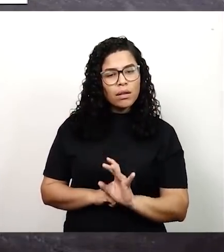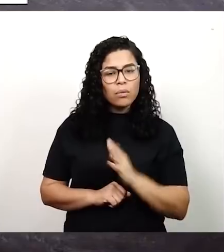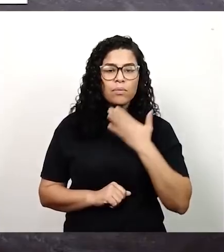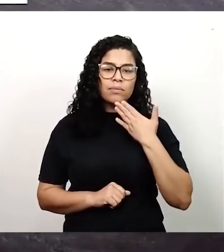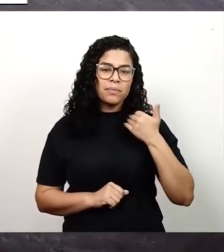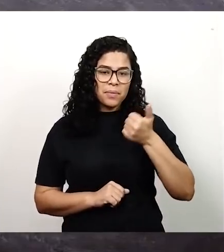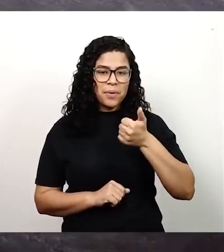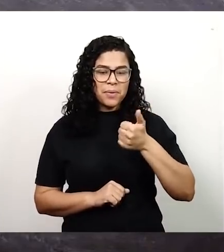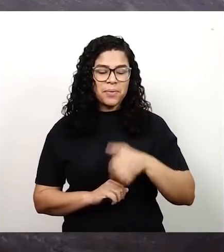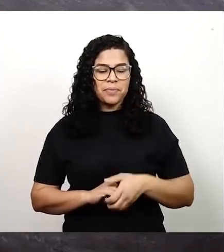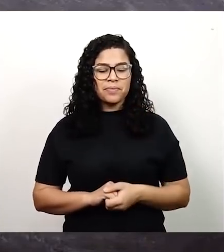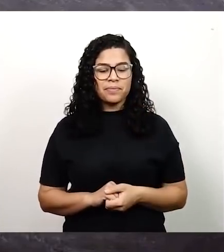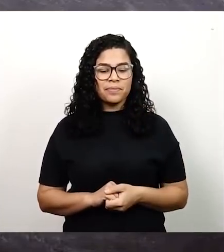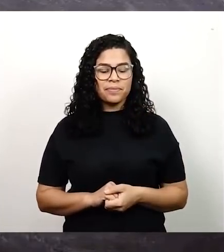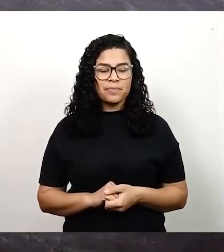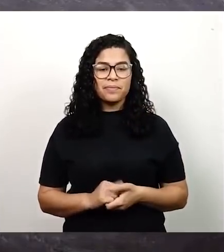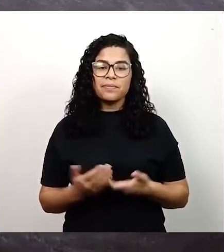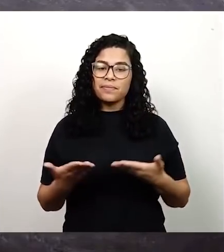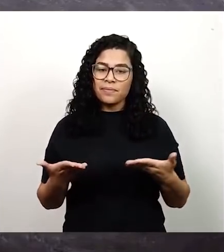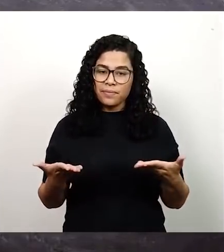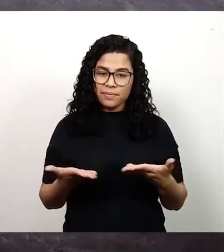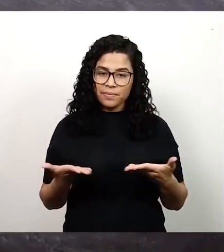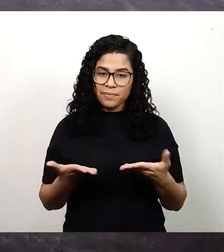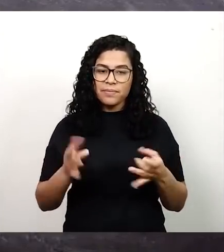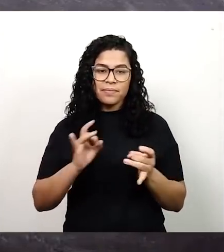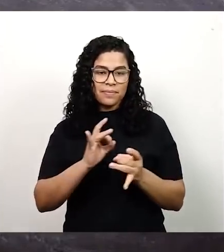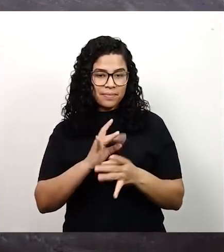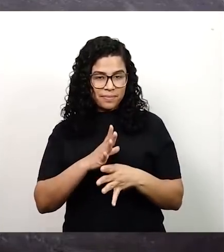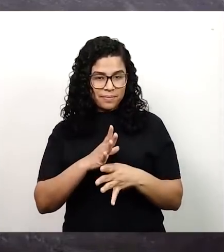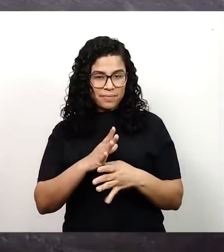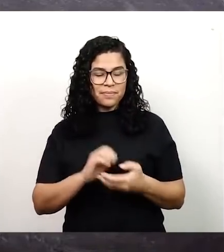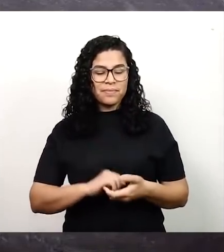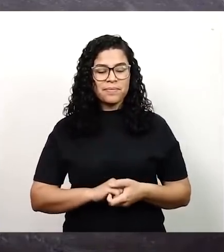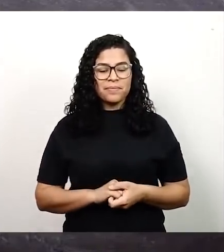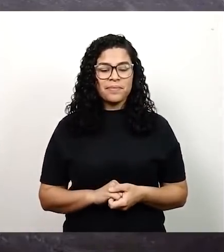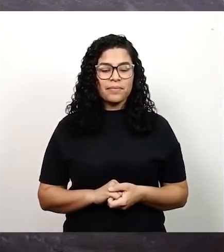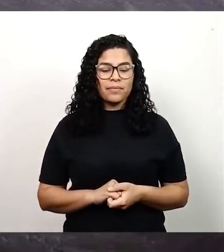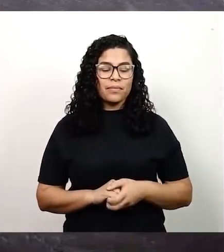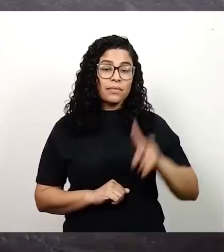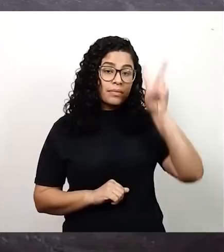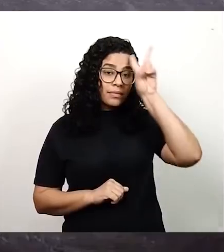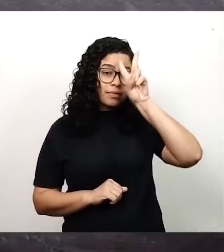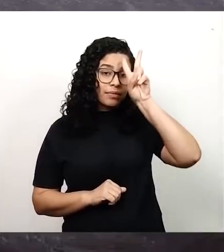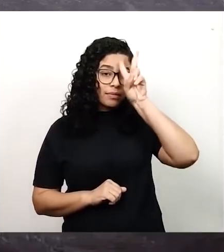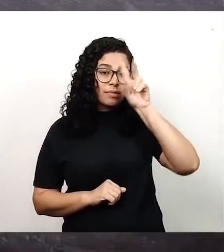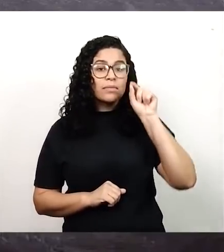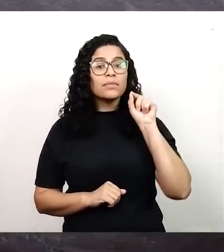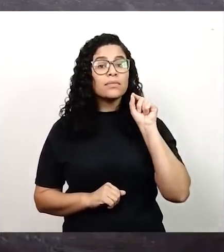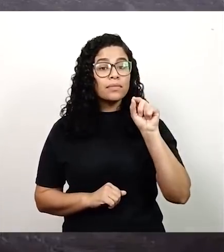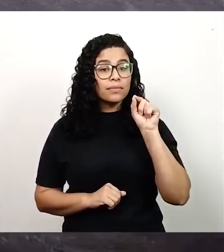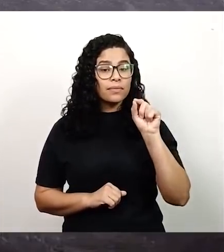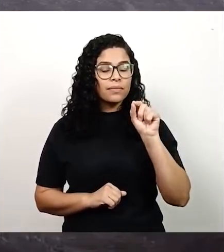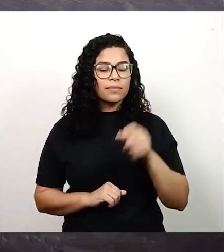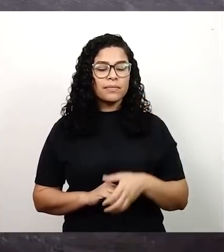bem melhor. Por enquanto, ficamos por aqui, lembrando que